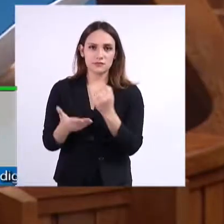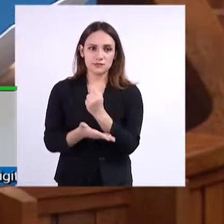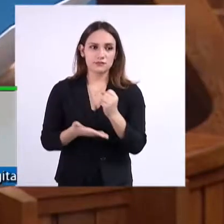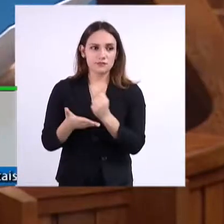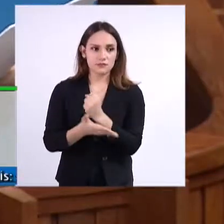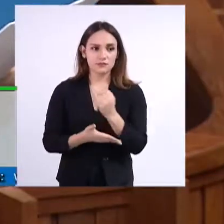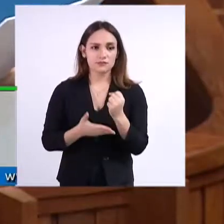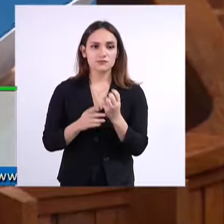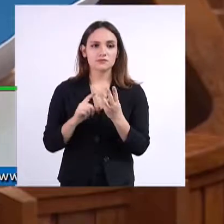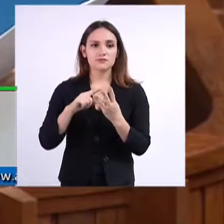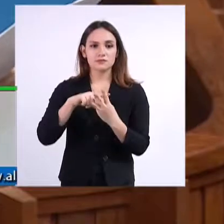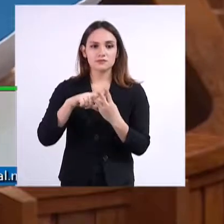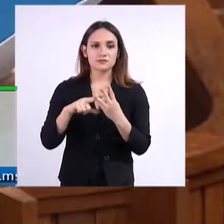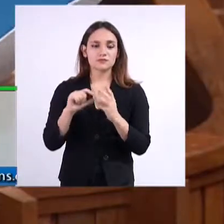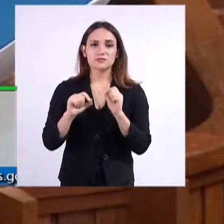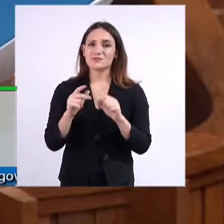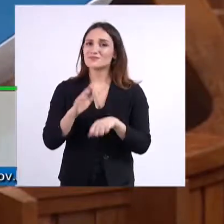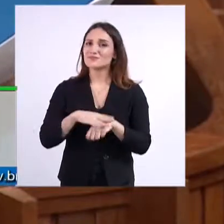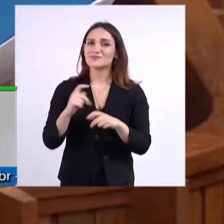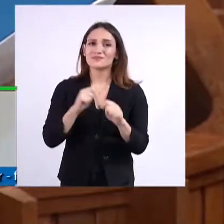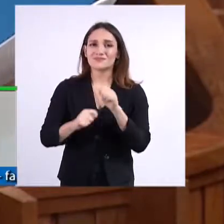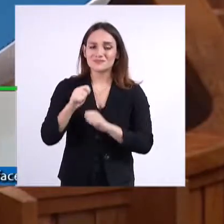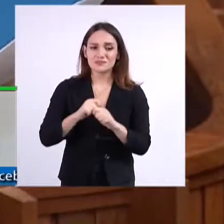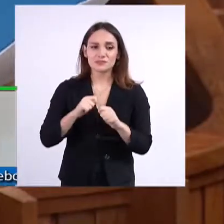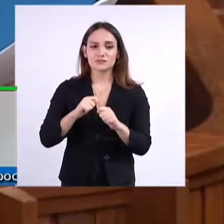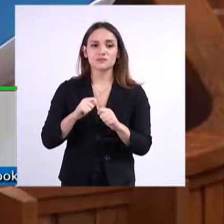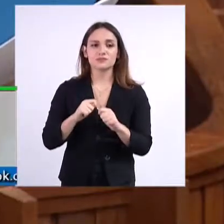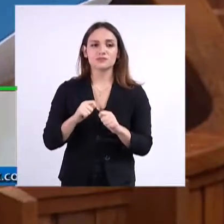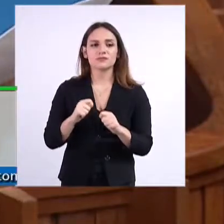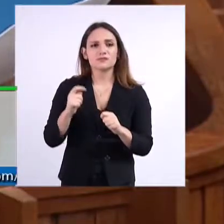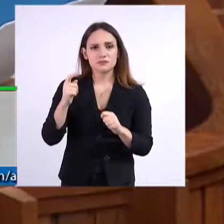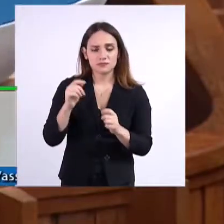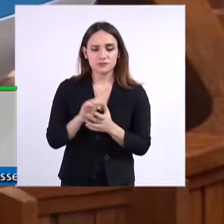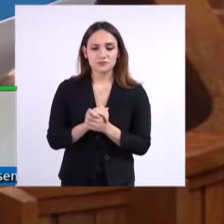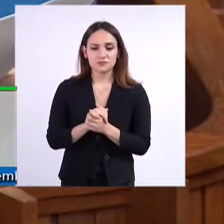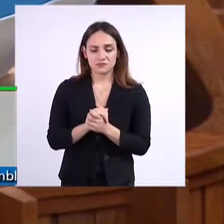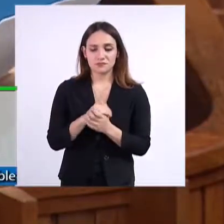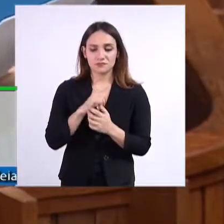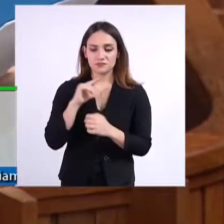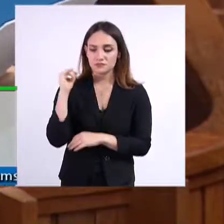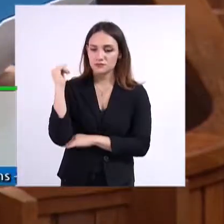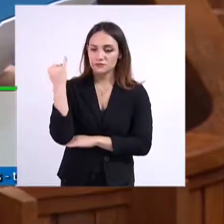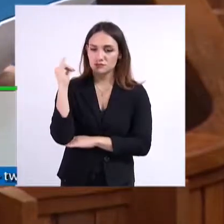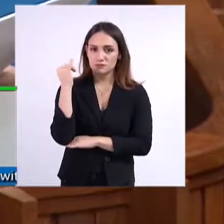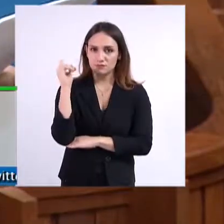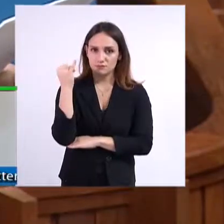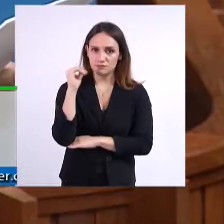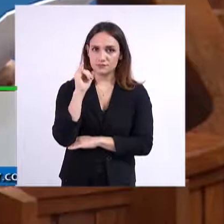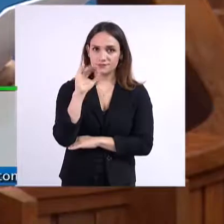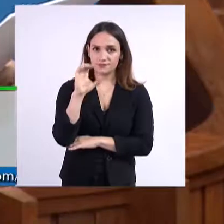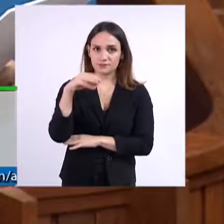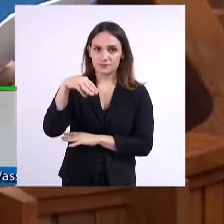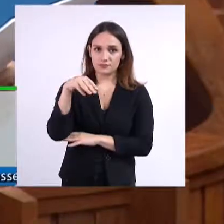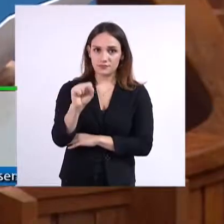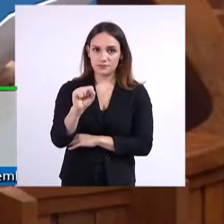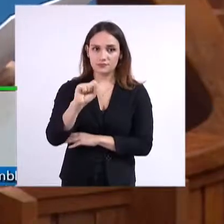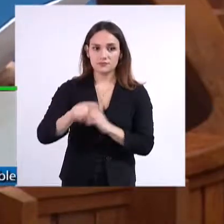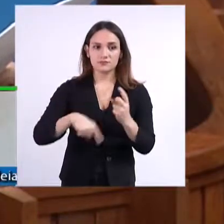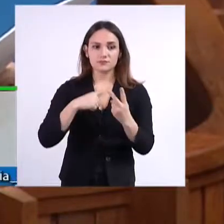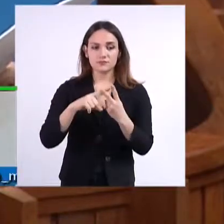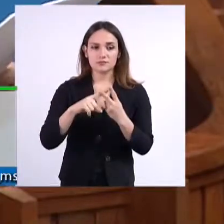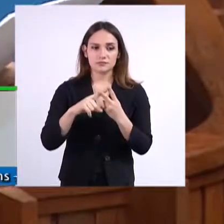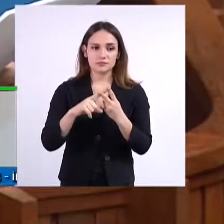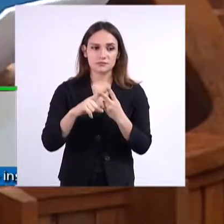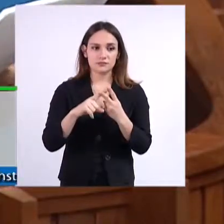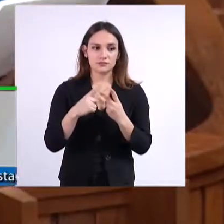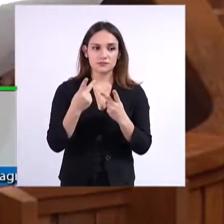da desoneração: o custo da geração, os tributos do ICMS, o subsídio bancário